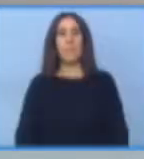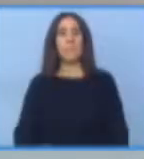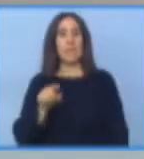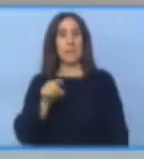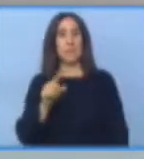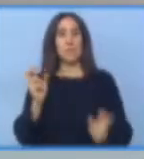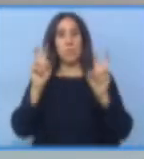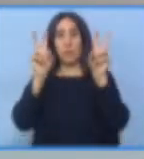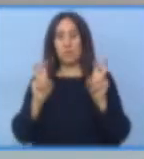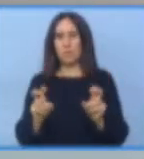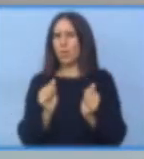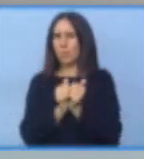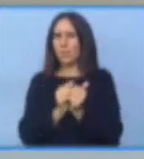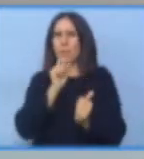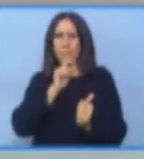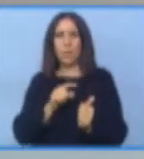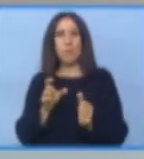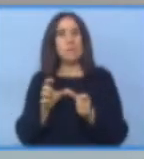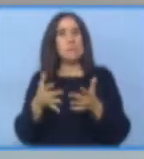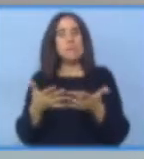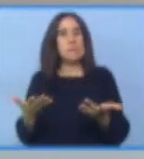Estes são temas que pode acompanhar no endereço